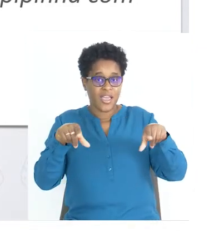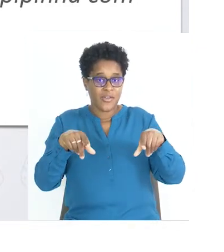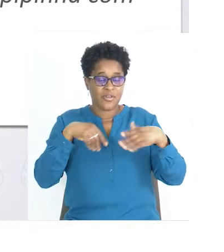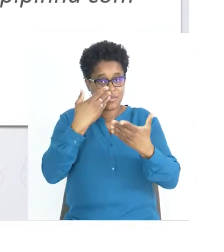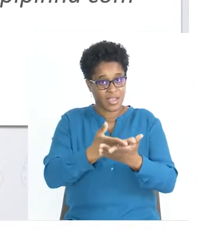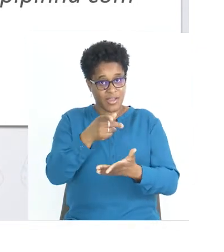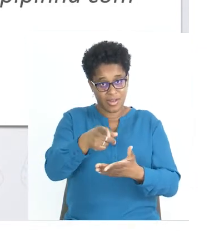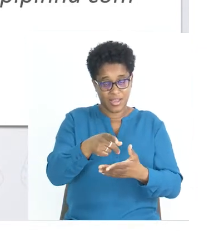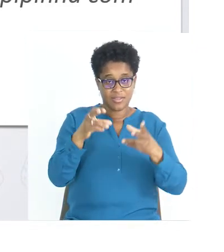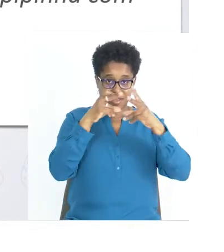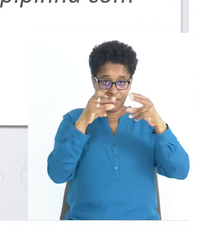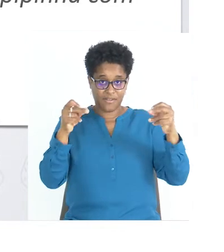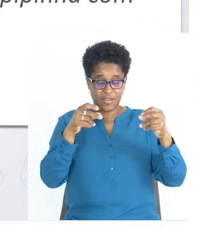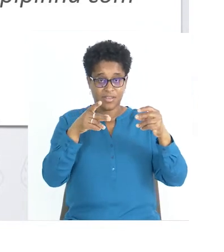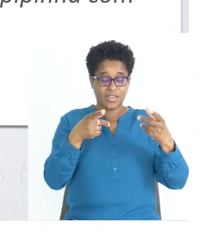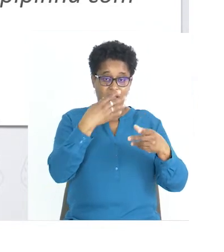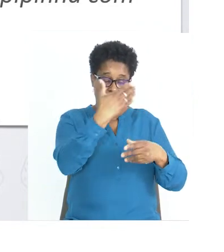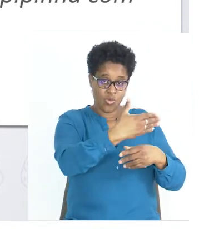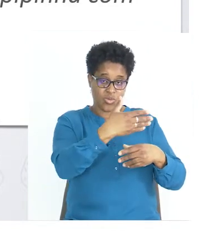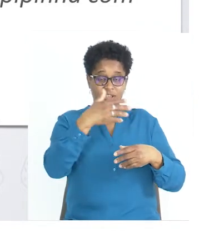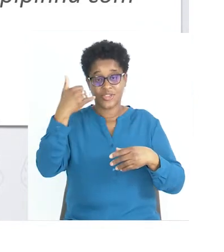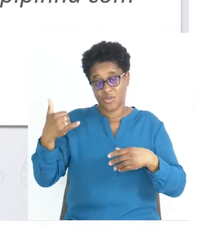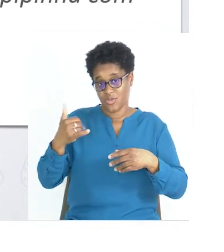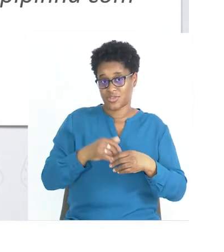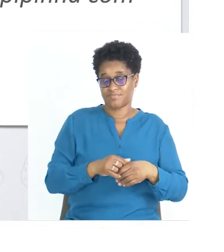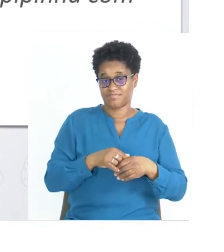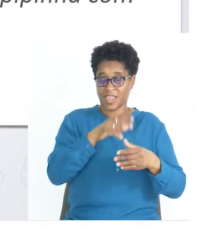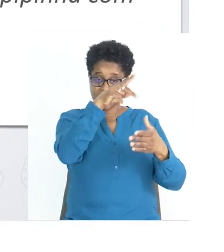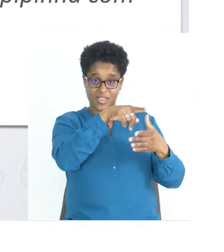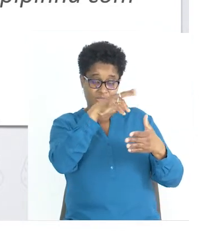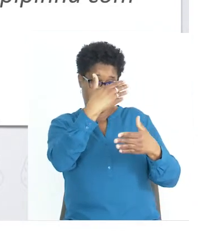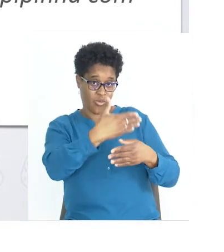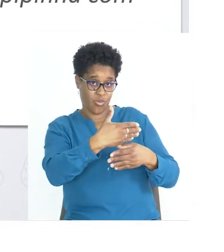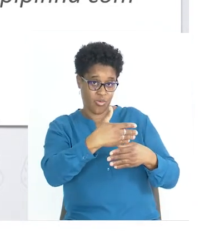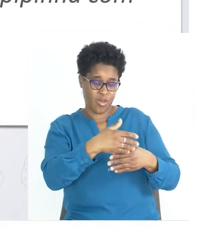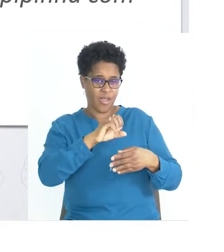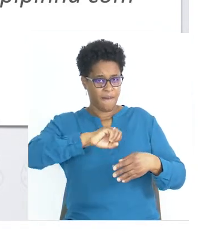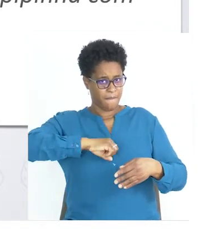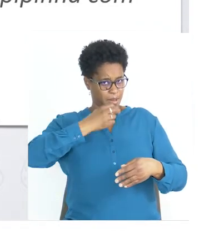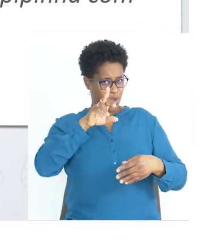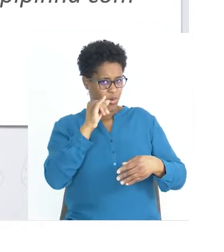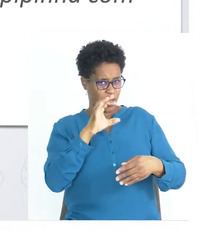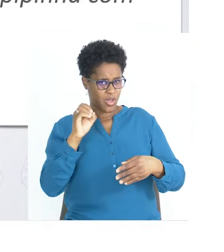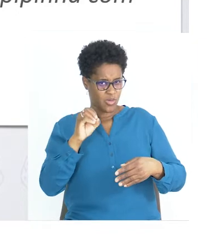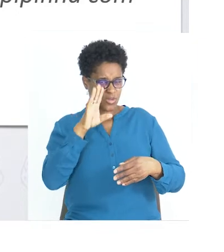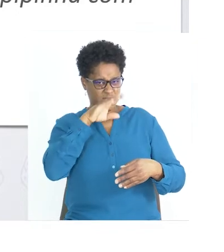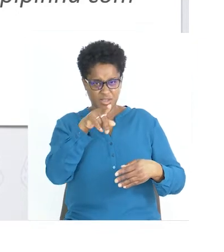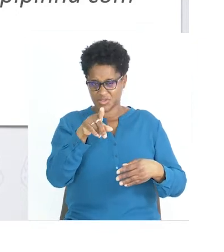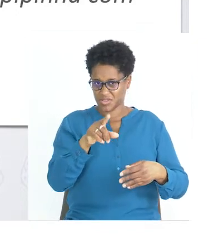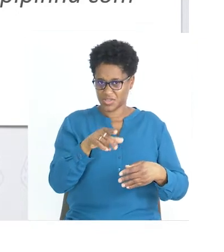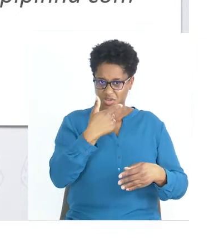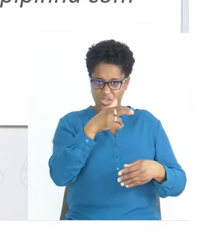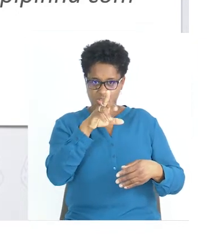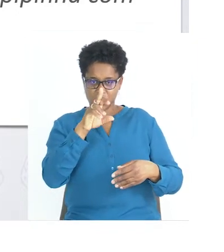língua aplicado, tanto no extrato 1 como no extrato 2. Extrato 1. Meu rico, não